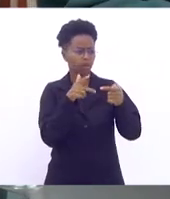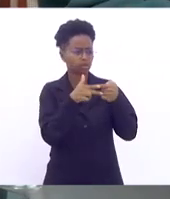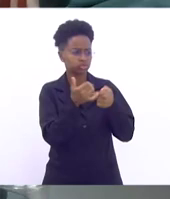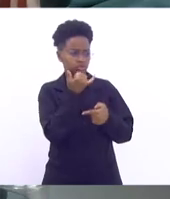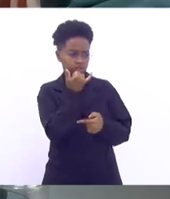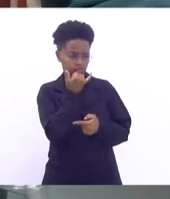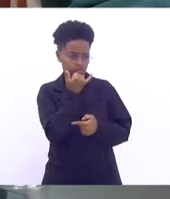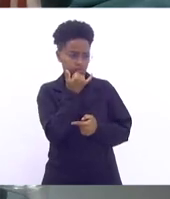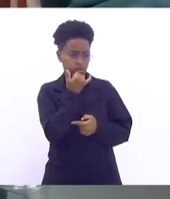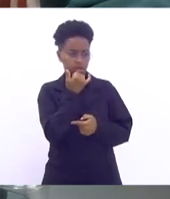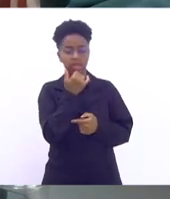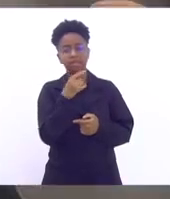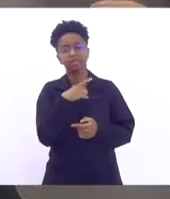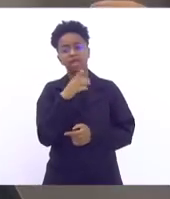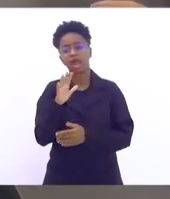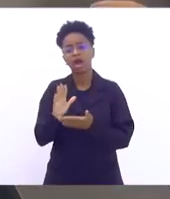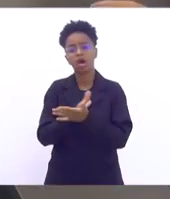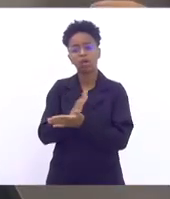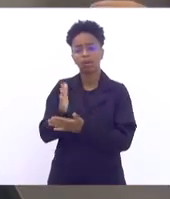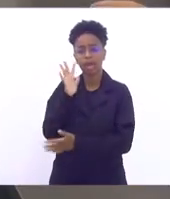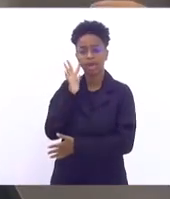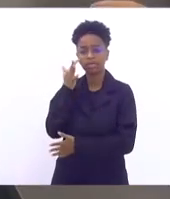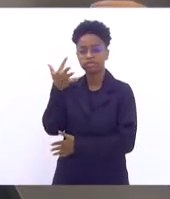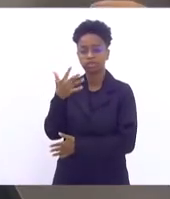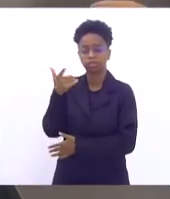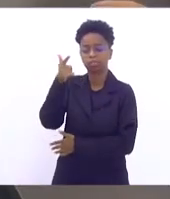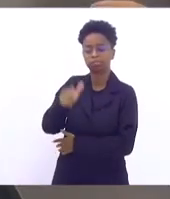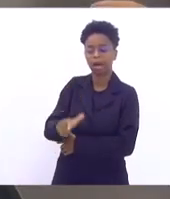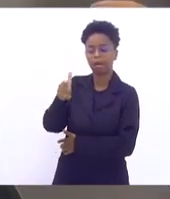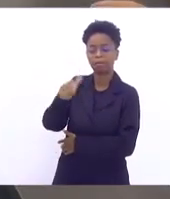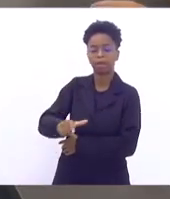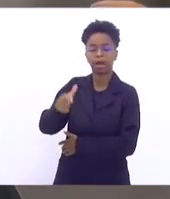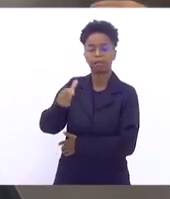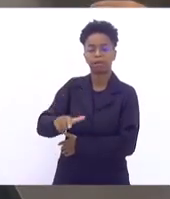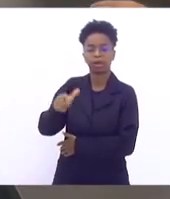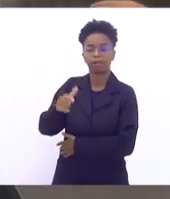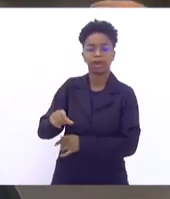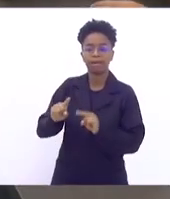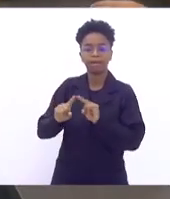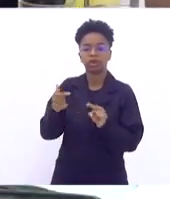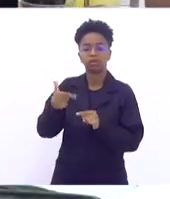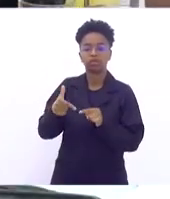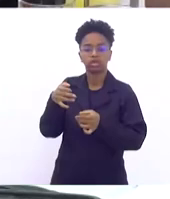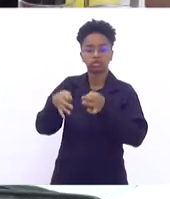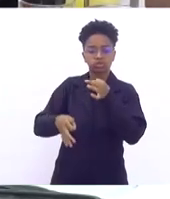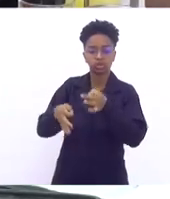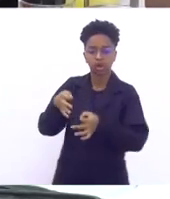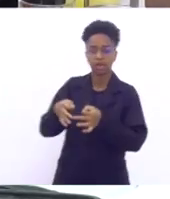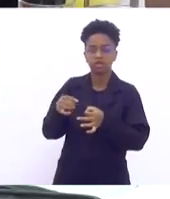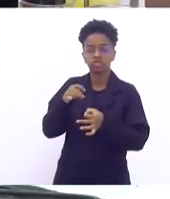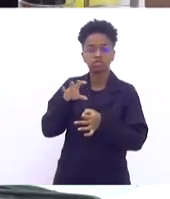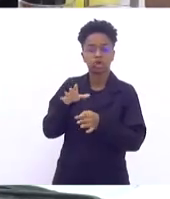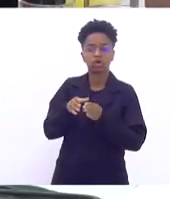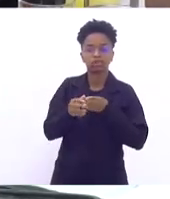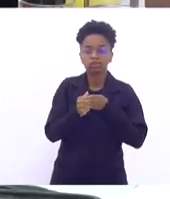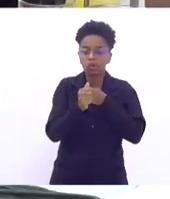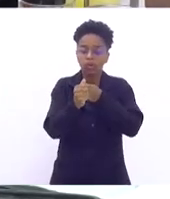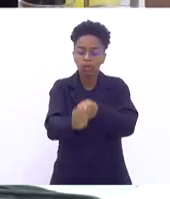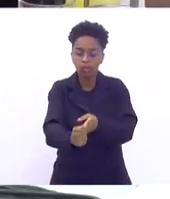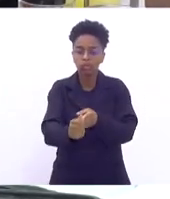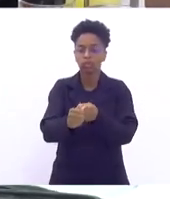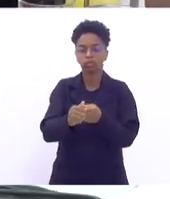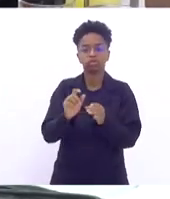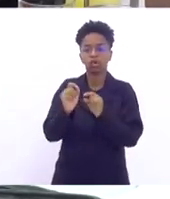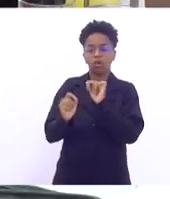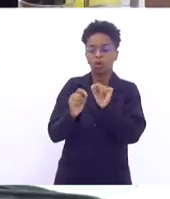que vem se repetindo que não fazem coisas julgada mas que dão ali um Norte que a gente tem feito mas que